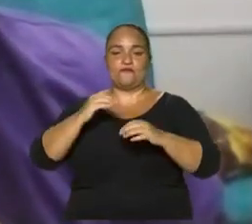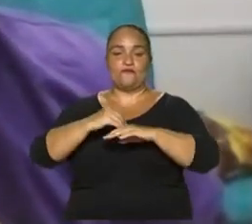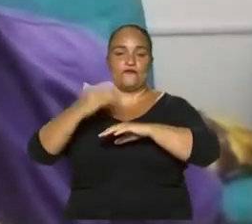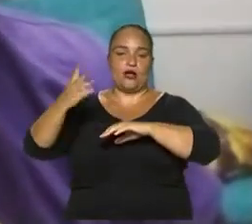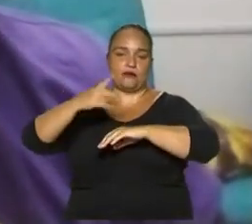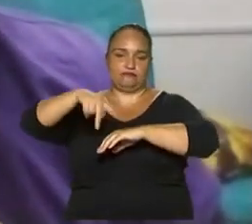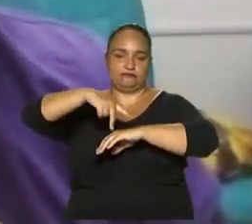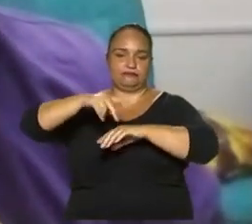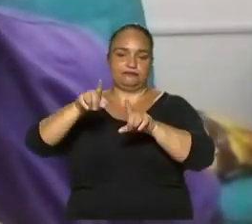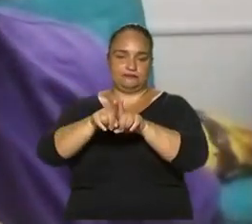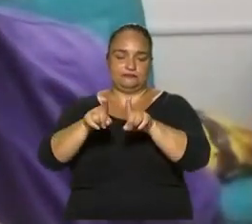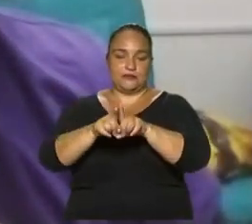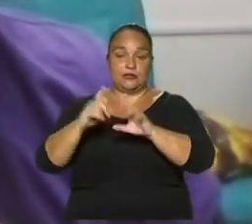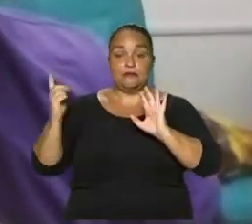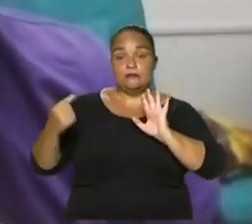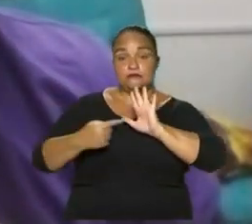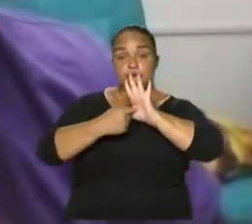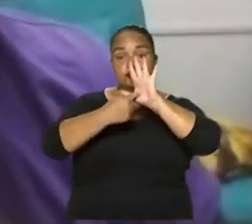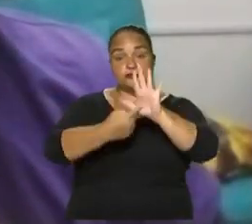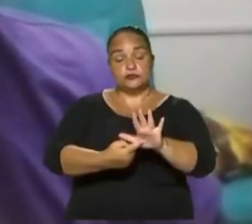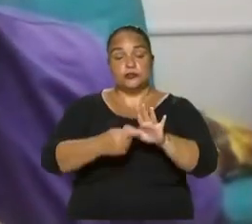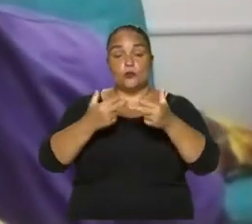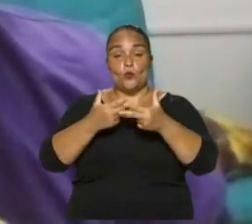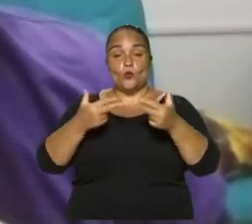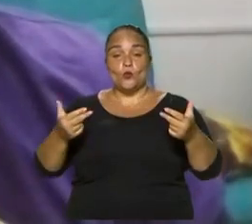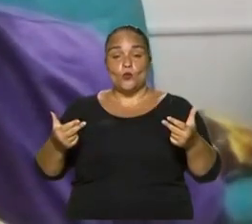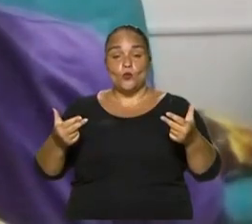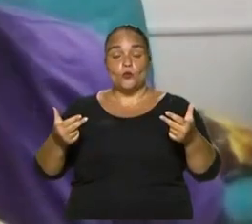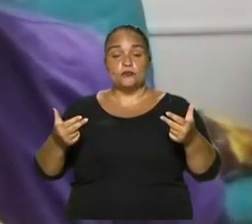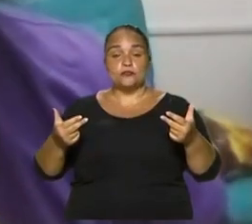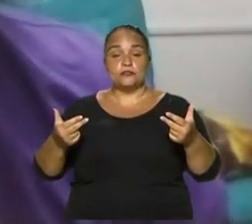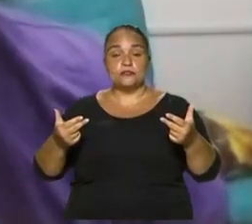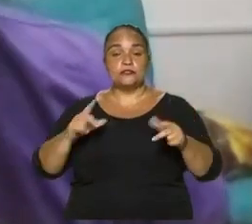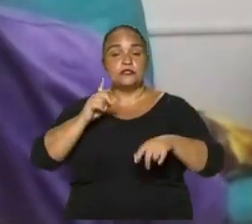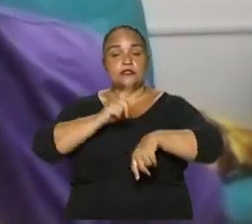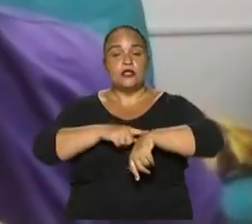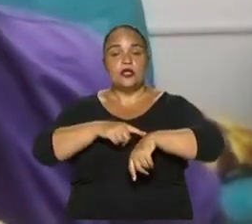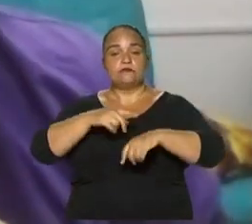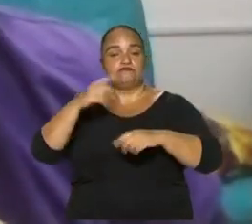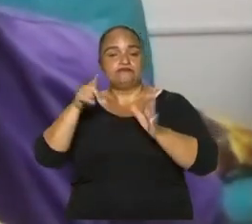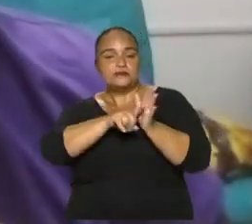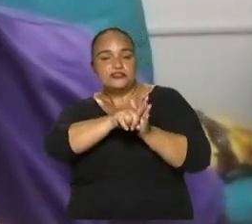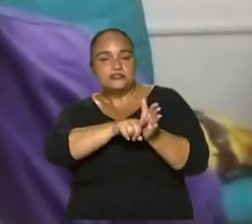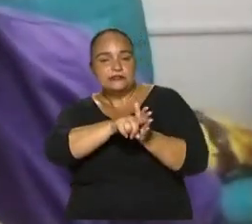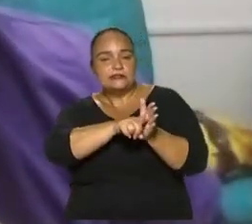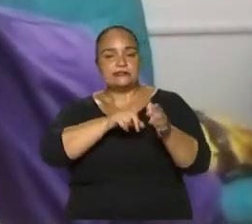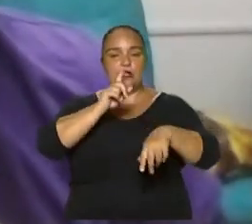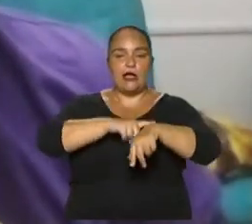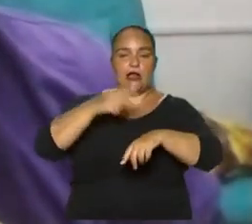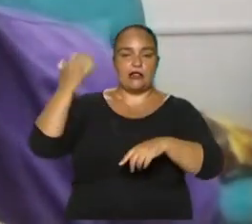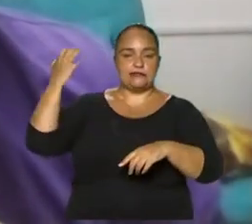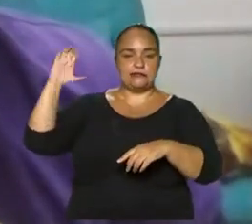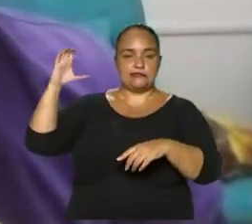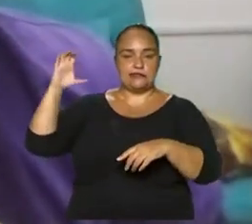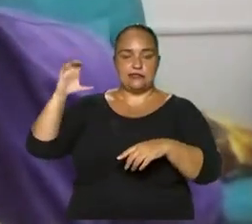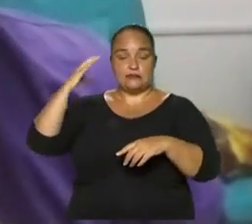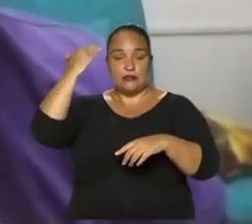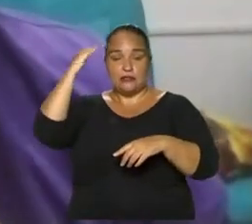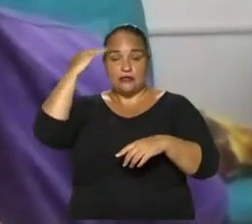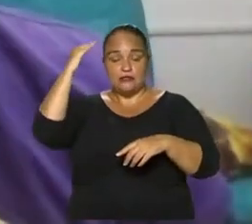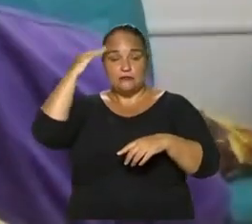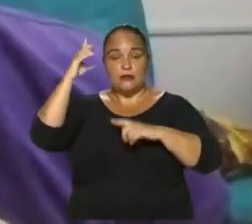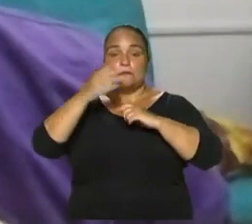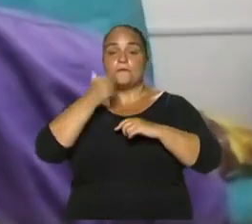transnacional, para trazer questões da ordem da pesquisa, da ordem da ciência, para um